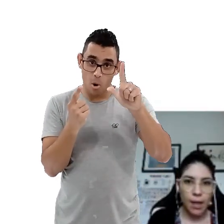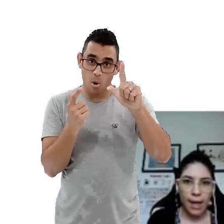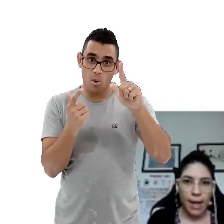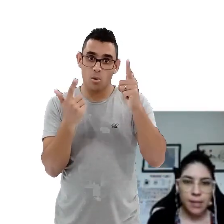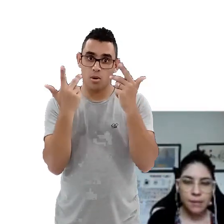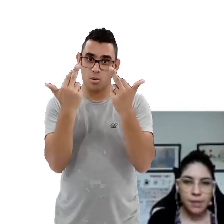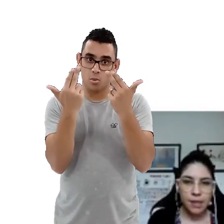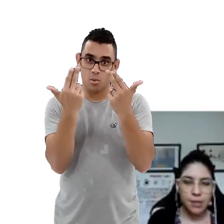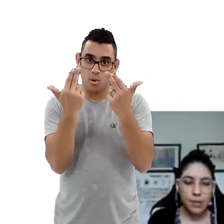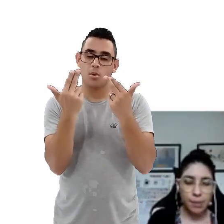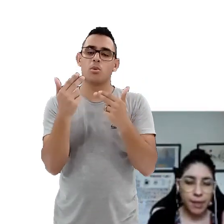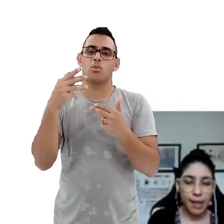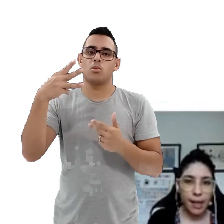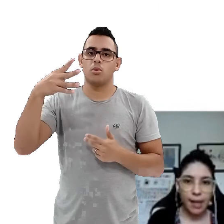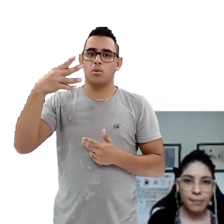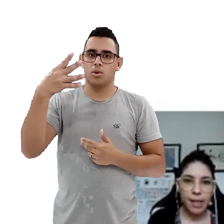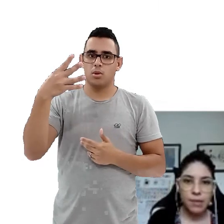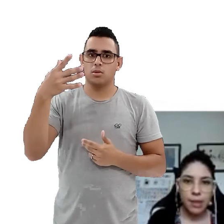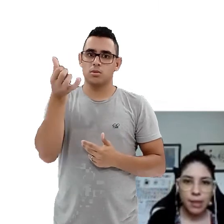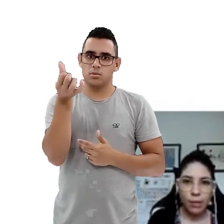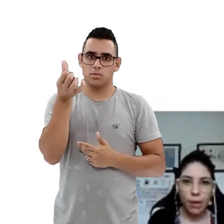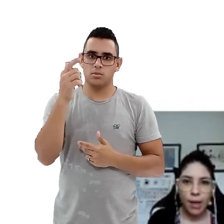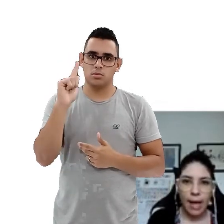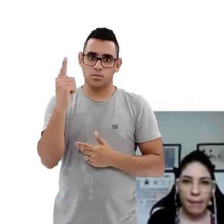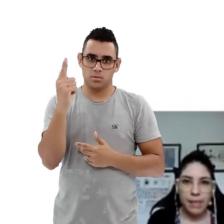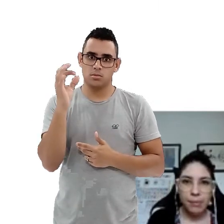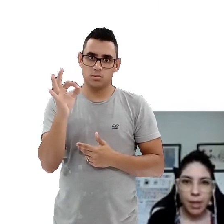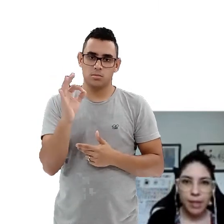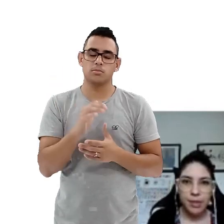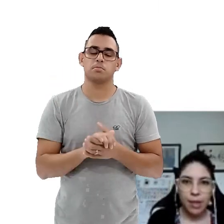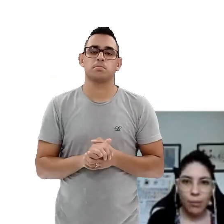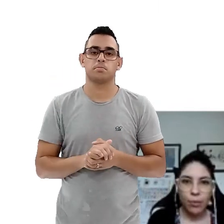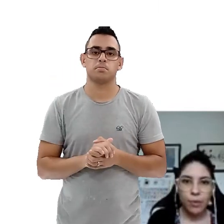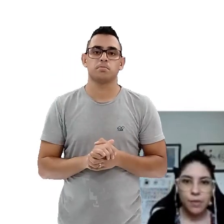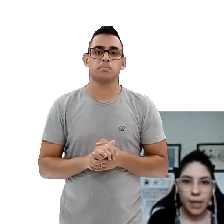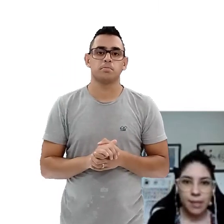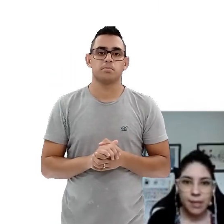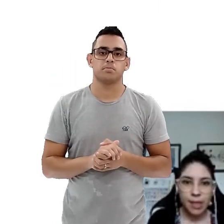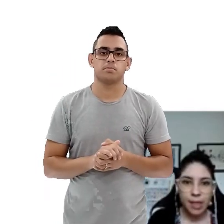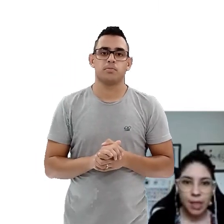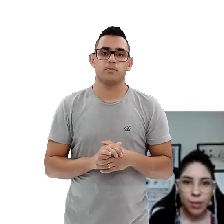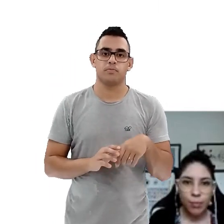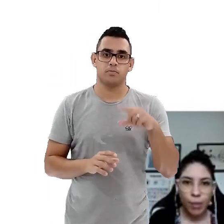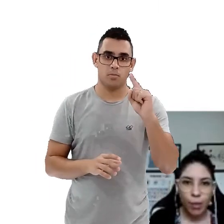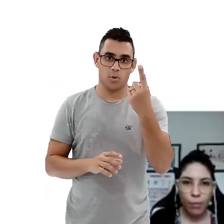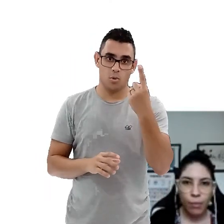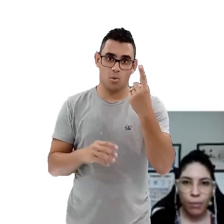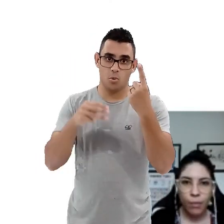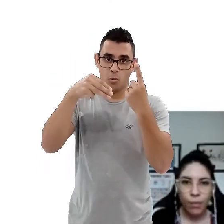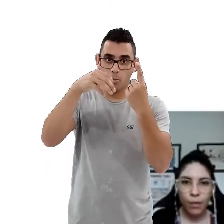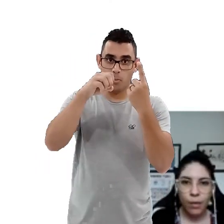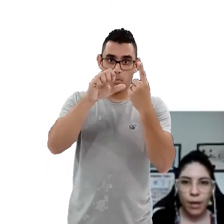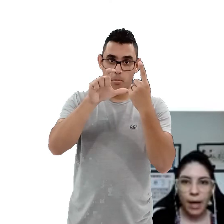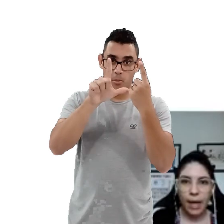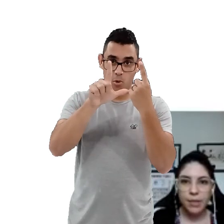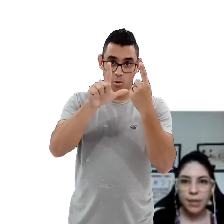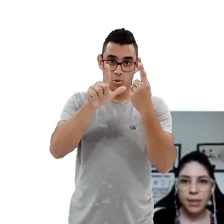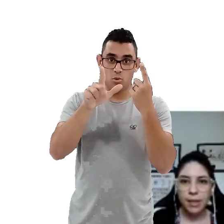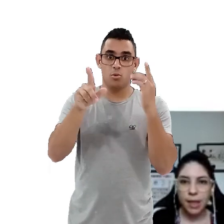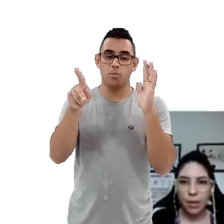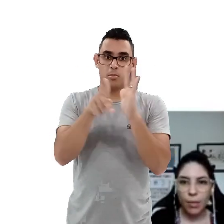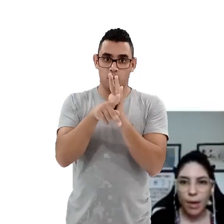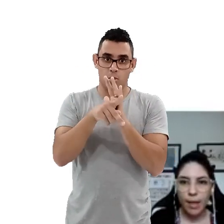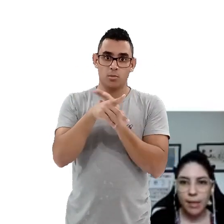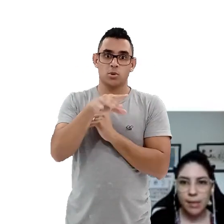ó. Só para lembrar isso daqui, ó. A massa molar que a gente calculou, isso quer dizer que em 1 mol a